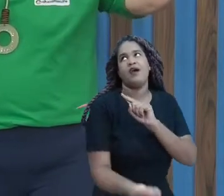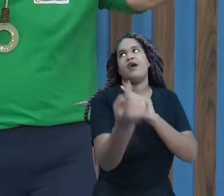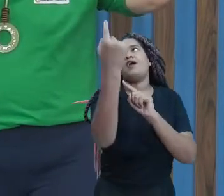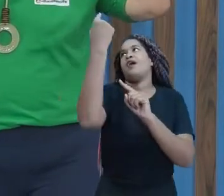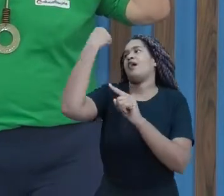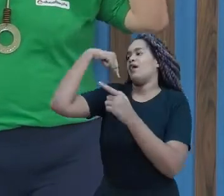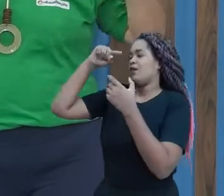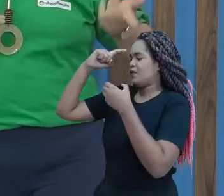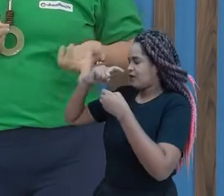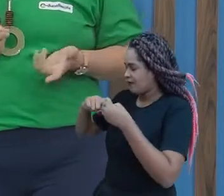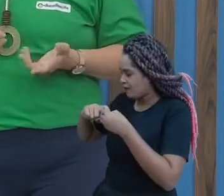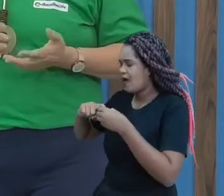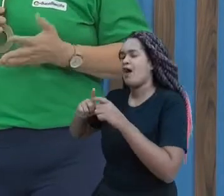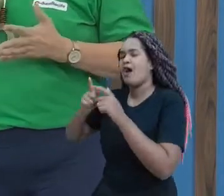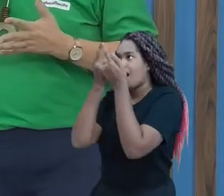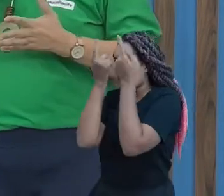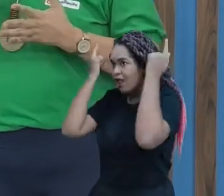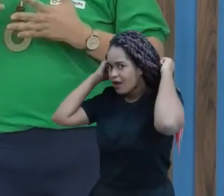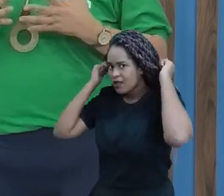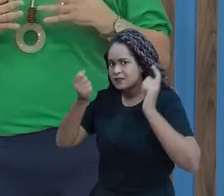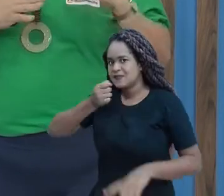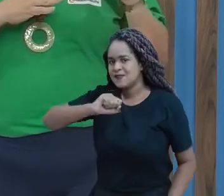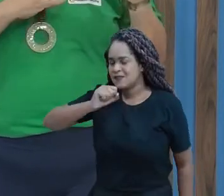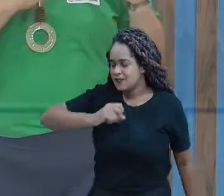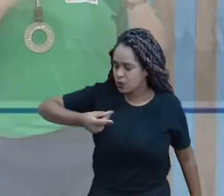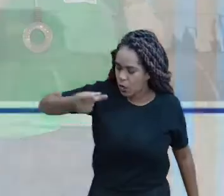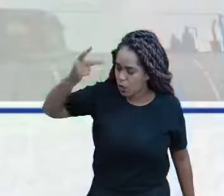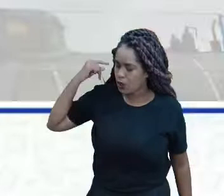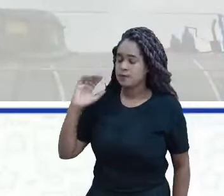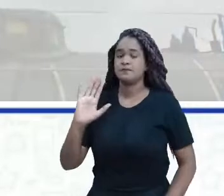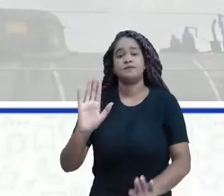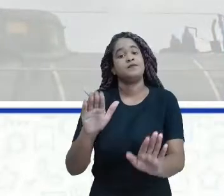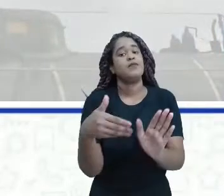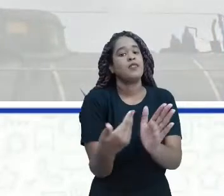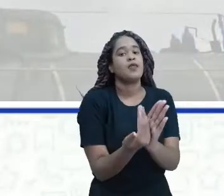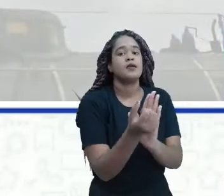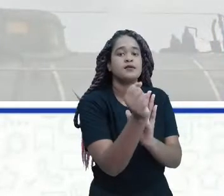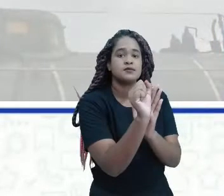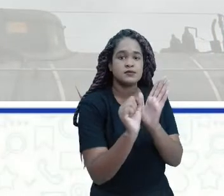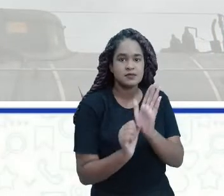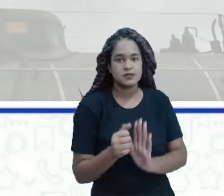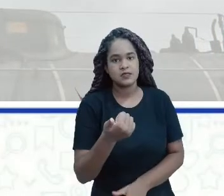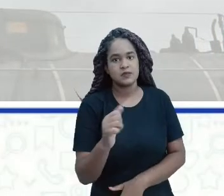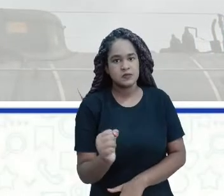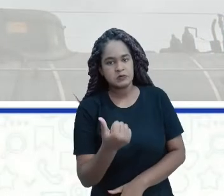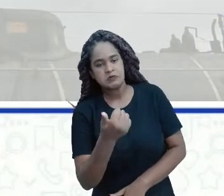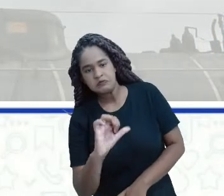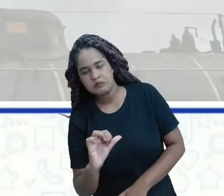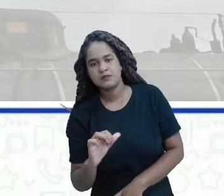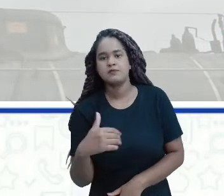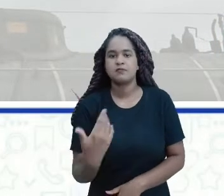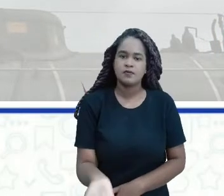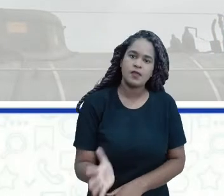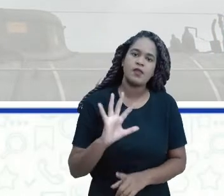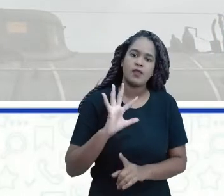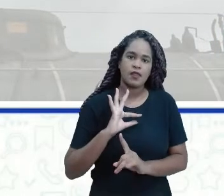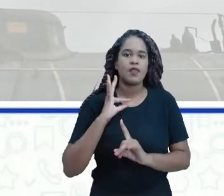lá da Grécia Antiga. Então, até o século XVIII, XIX, essa arte era a que